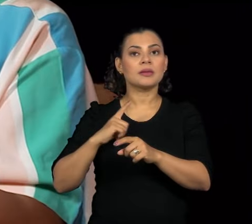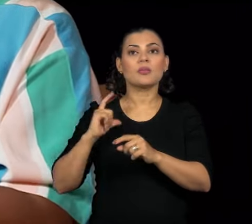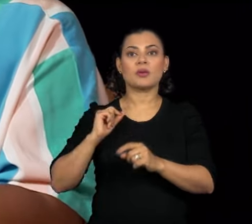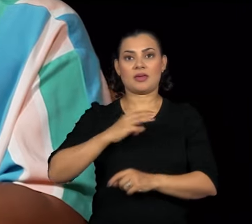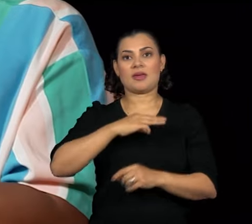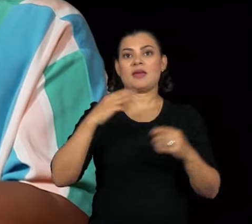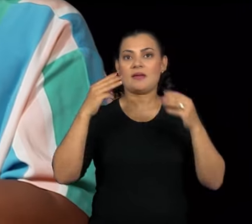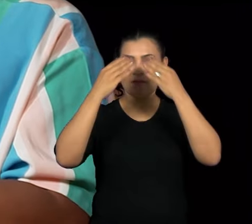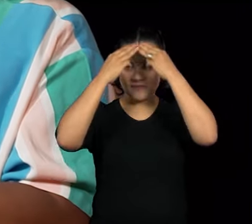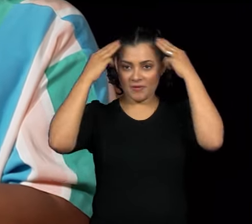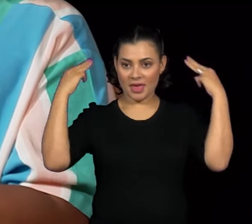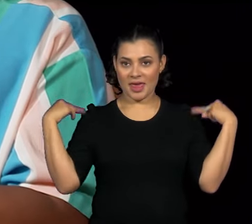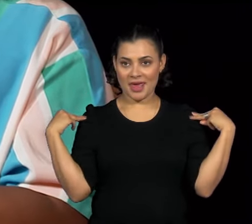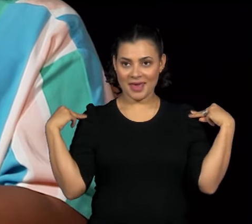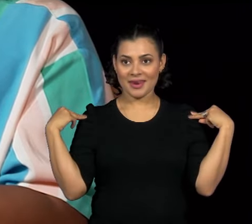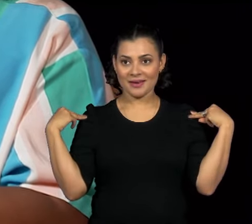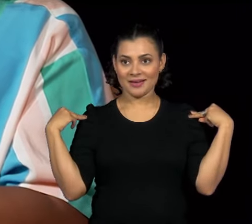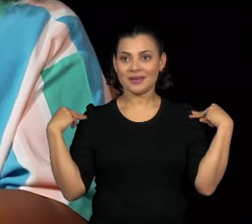vezes, convidavam